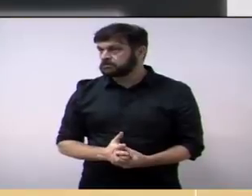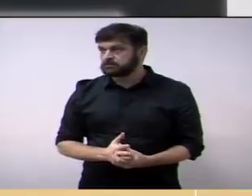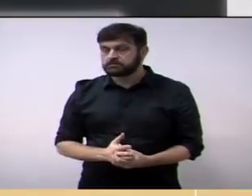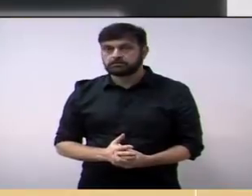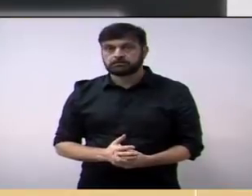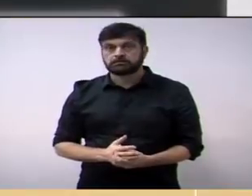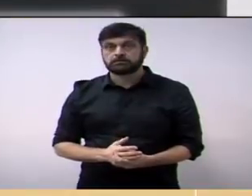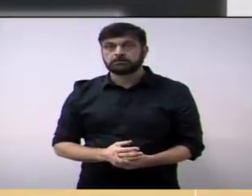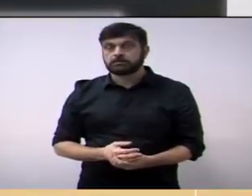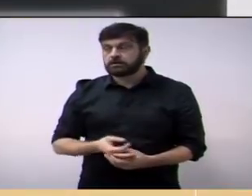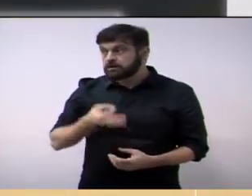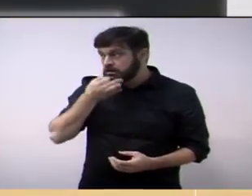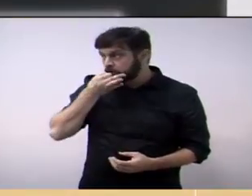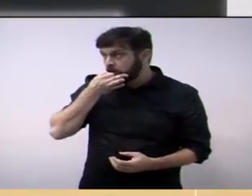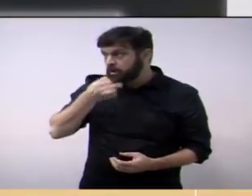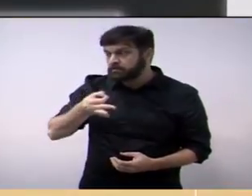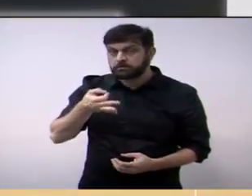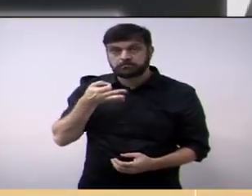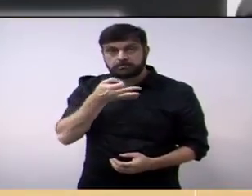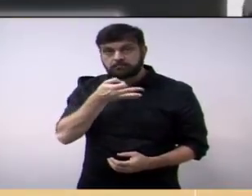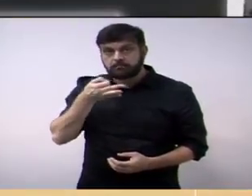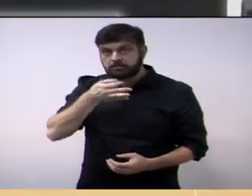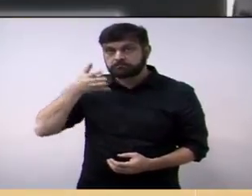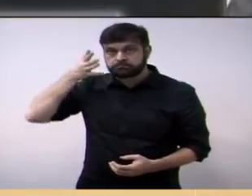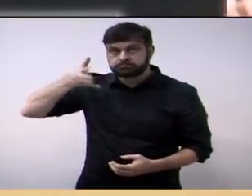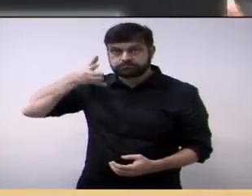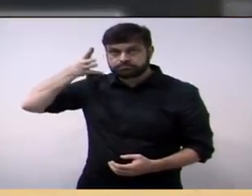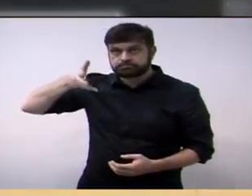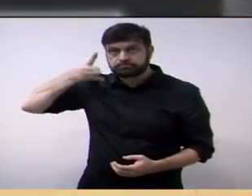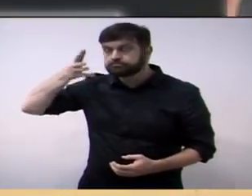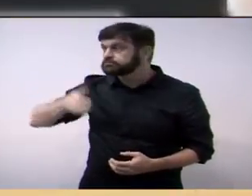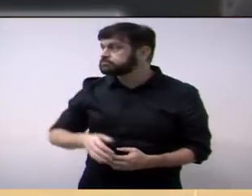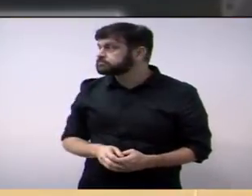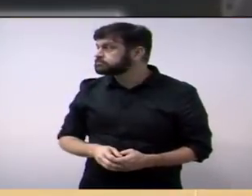As moções estão em discussão.